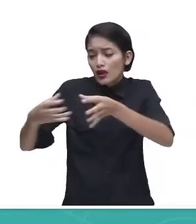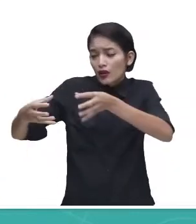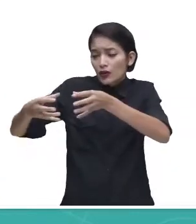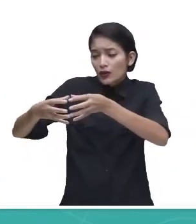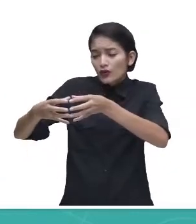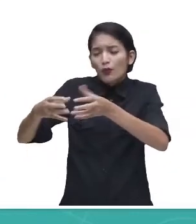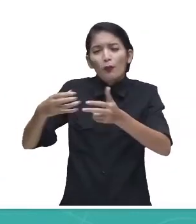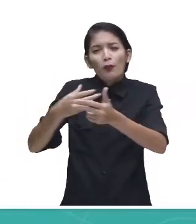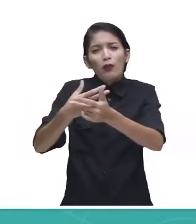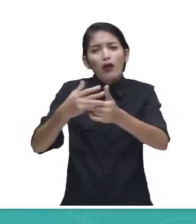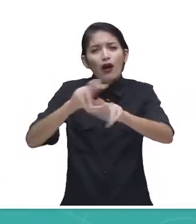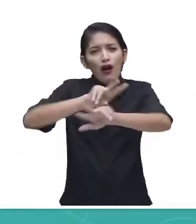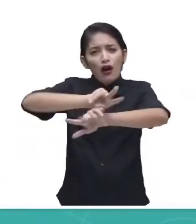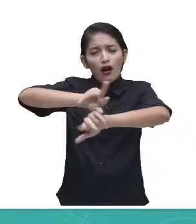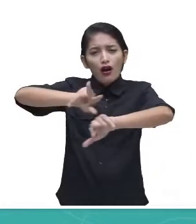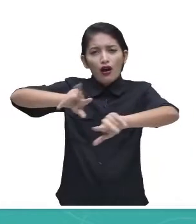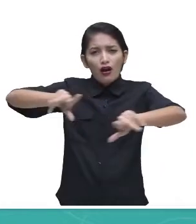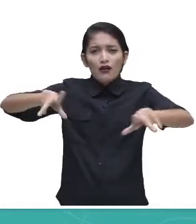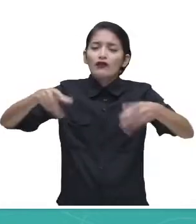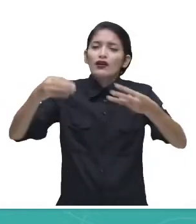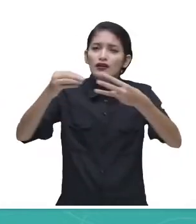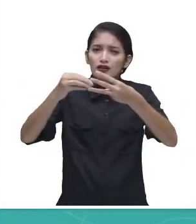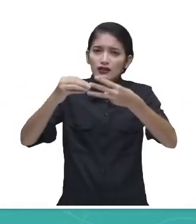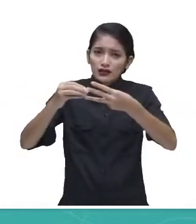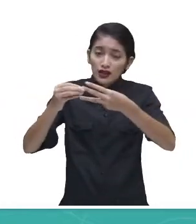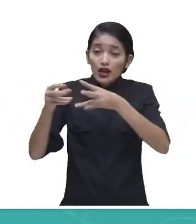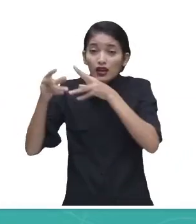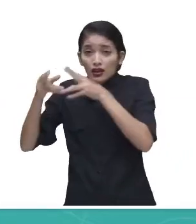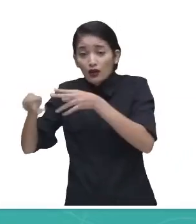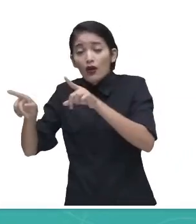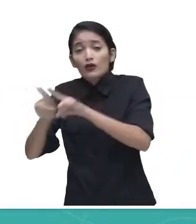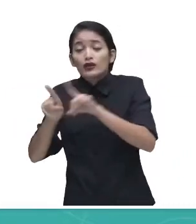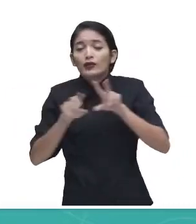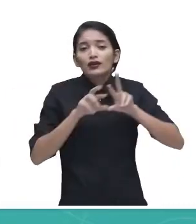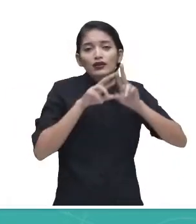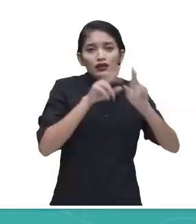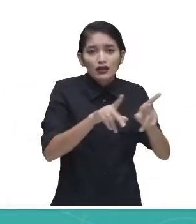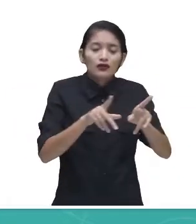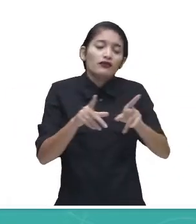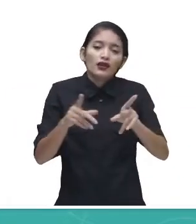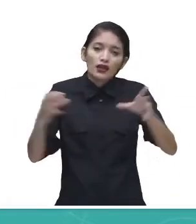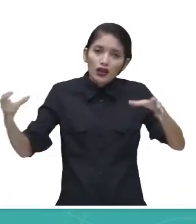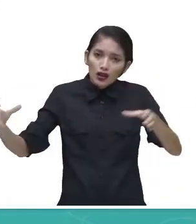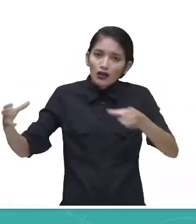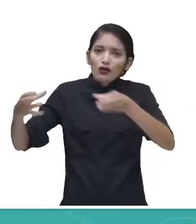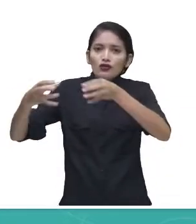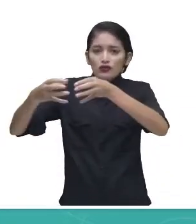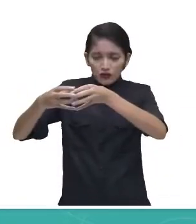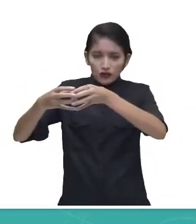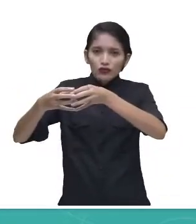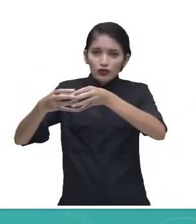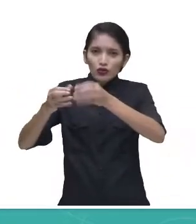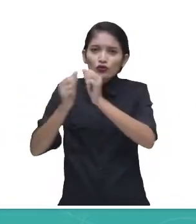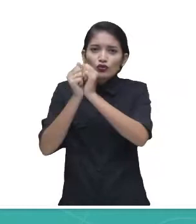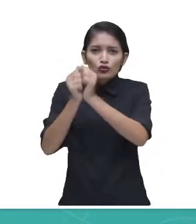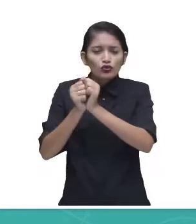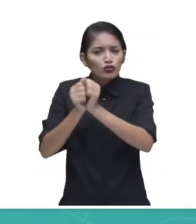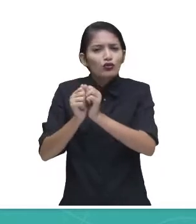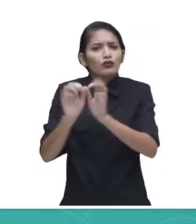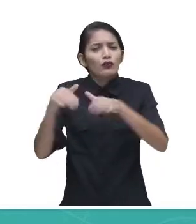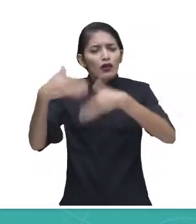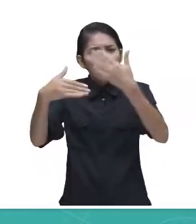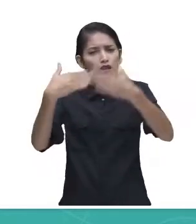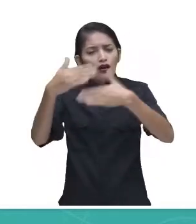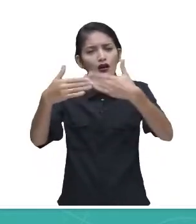de várias células semelhantes e especializadas que atuam juntas para desempenhar